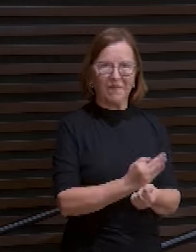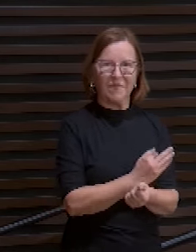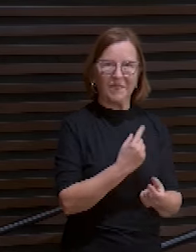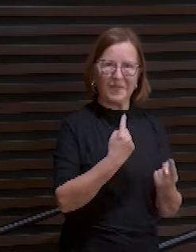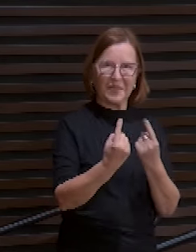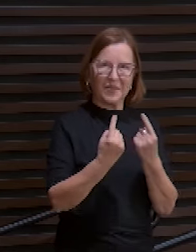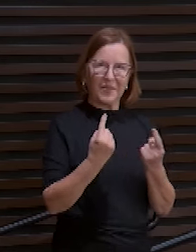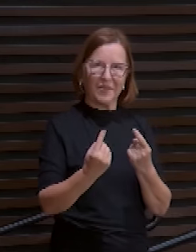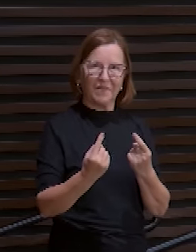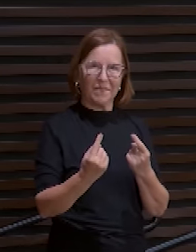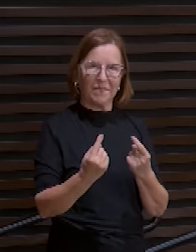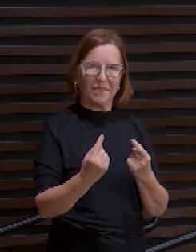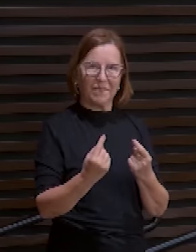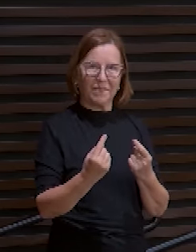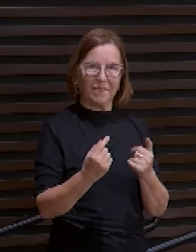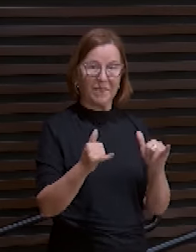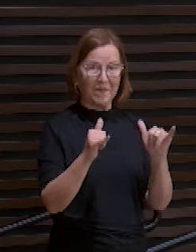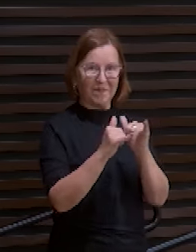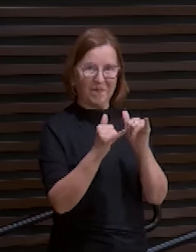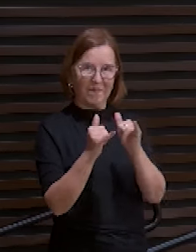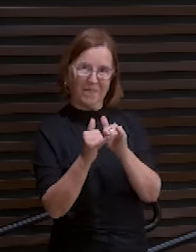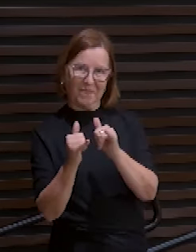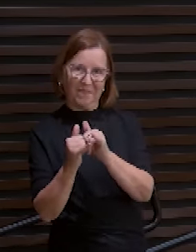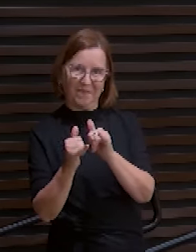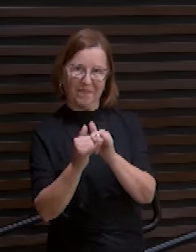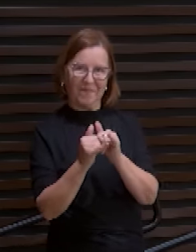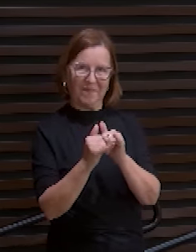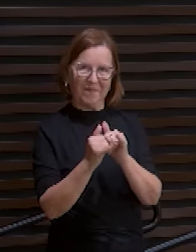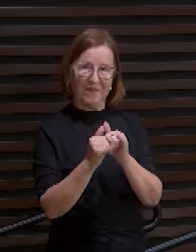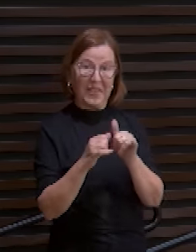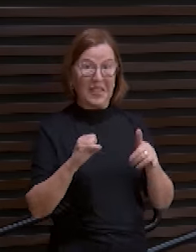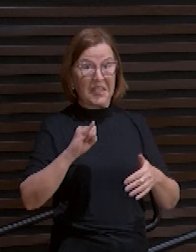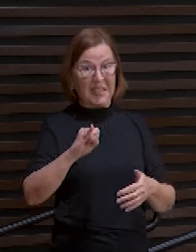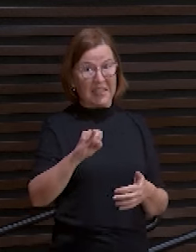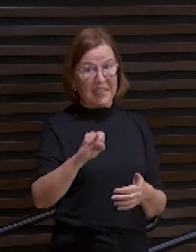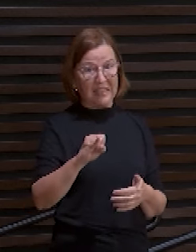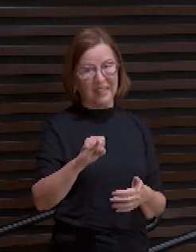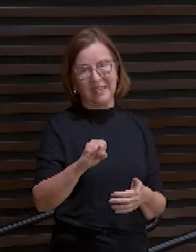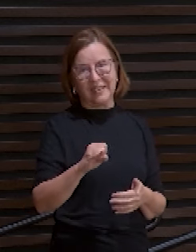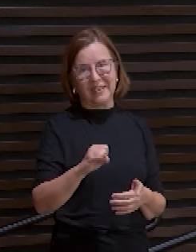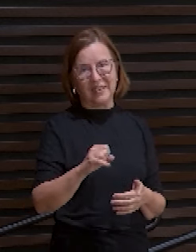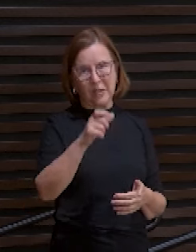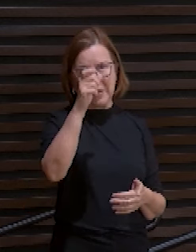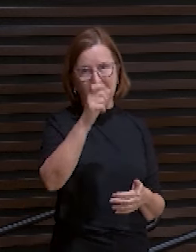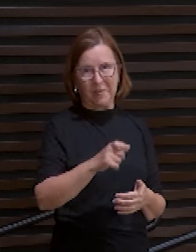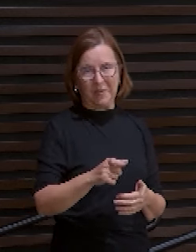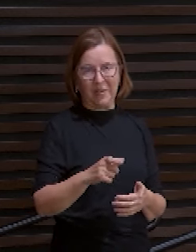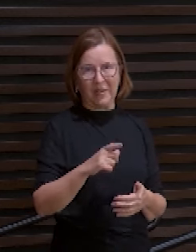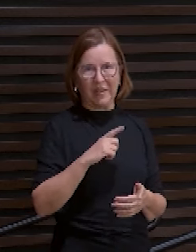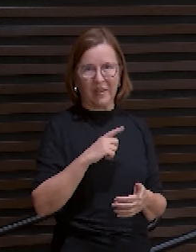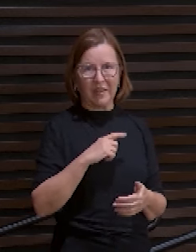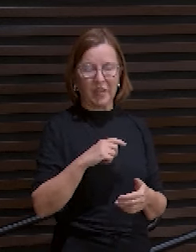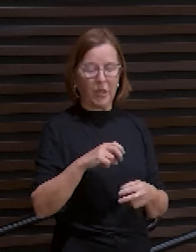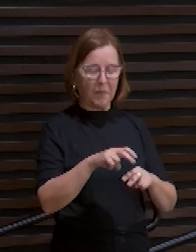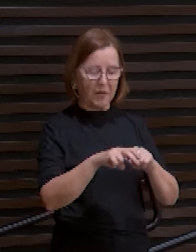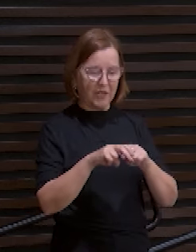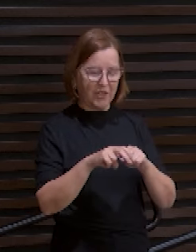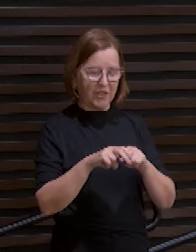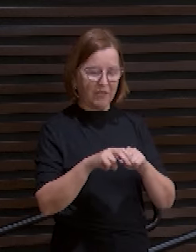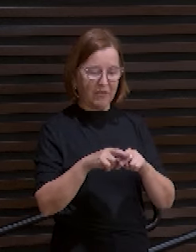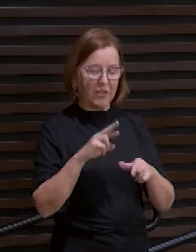uns aos outros perdoai-vos mutuamente caso alguém tenha motivo de queixa